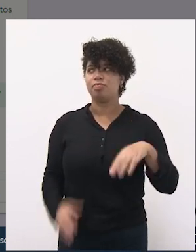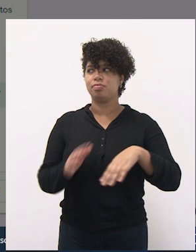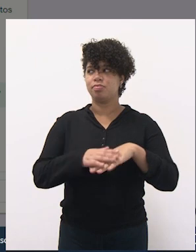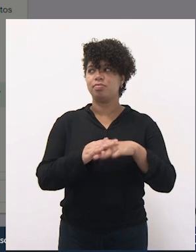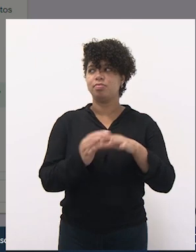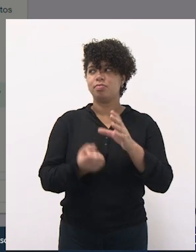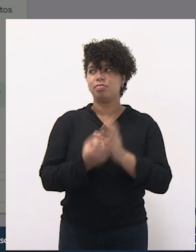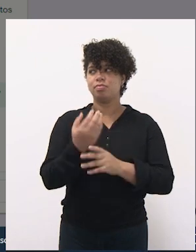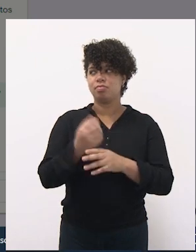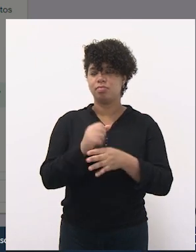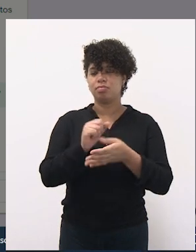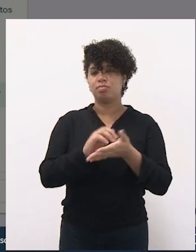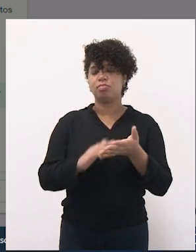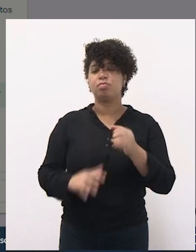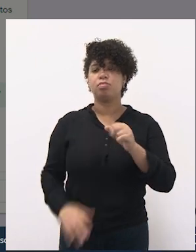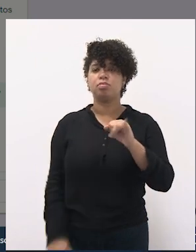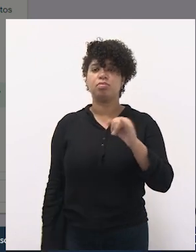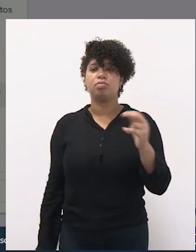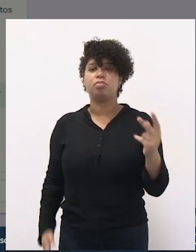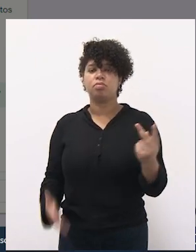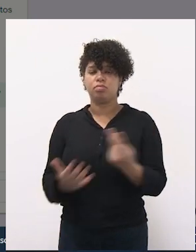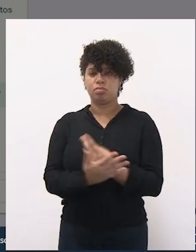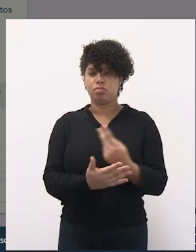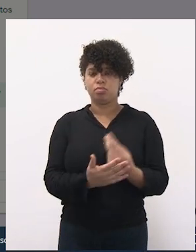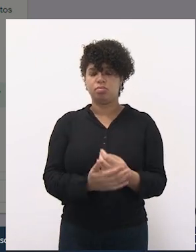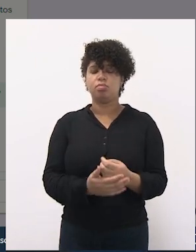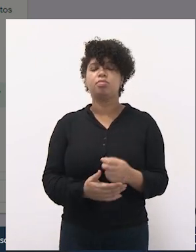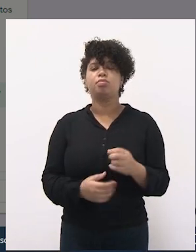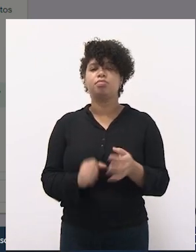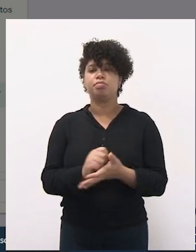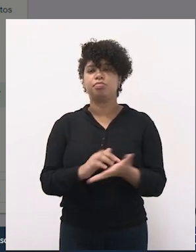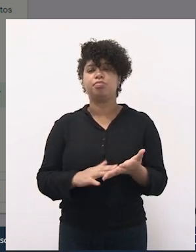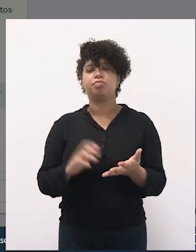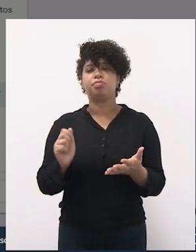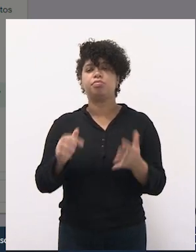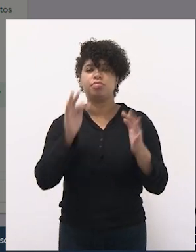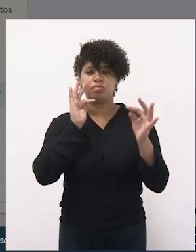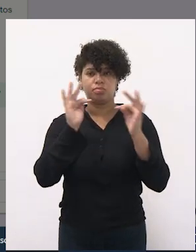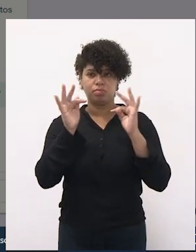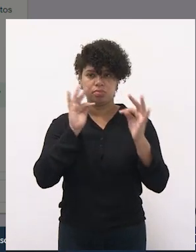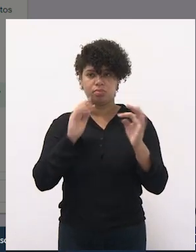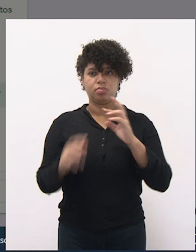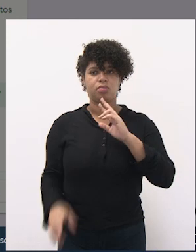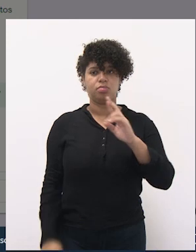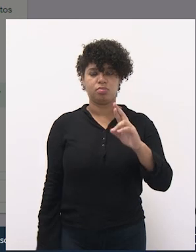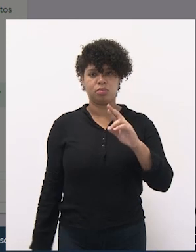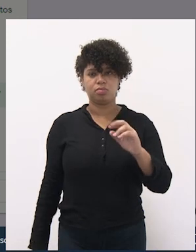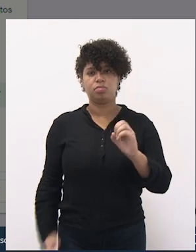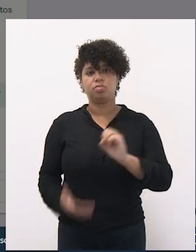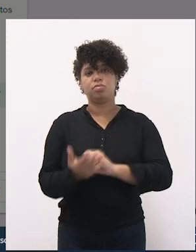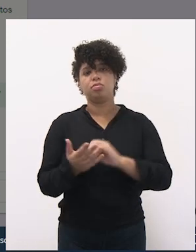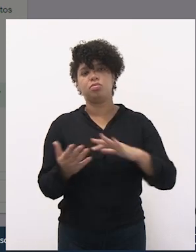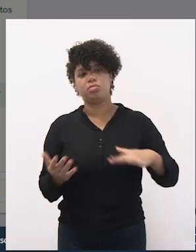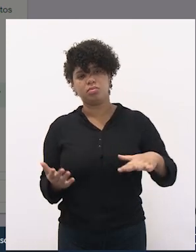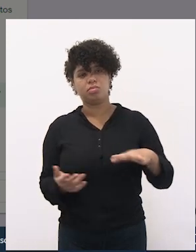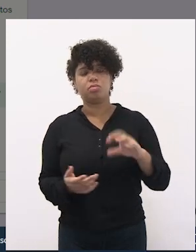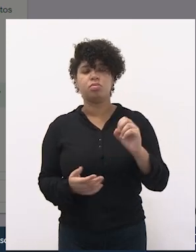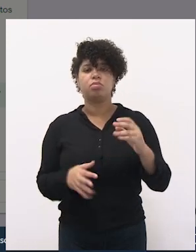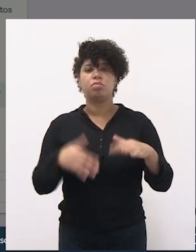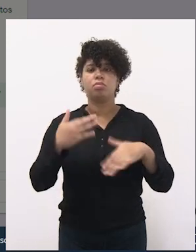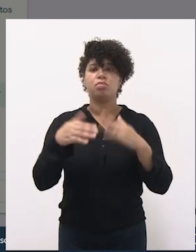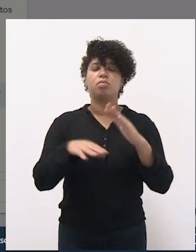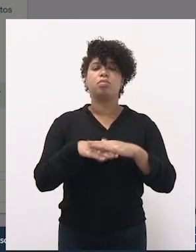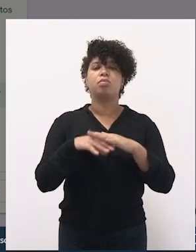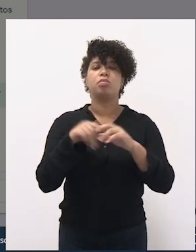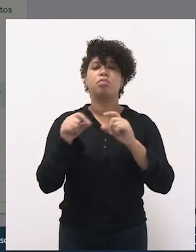o aluno ele errou a atividade, você já pode deixar como feedback a resposta da atividade ou o processo que ele deve fazer